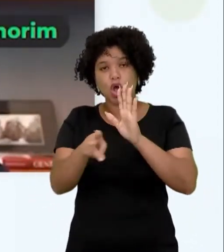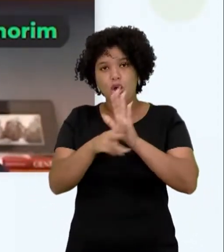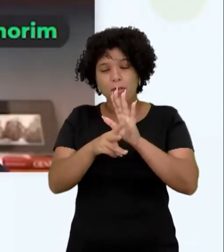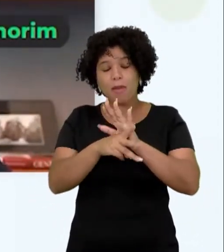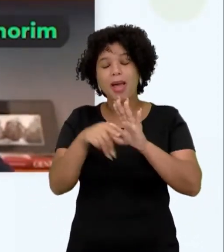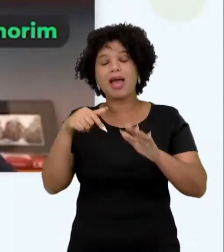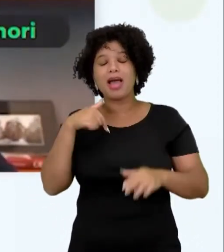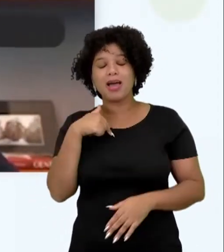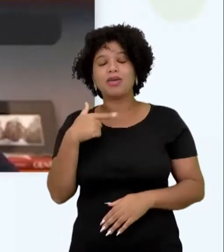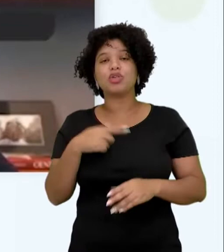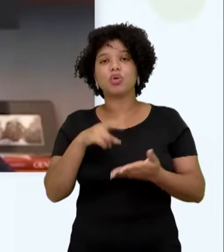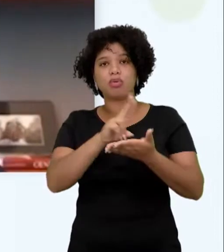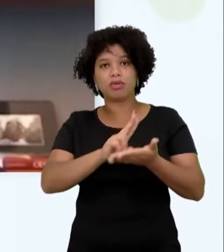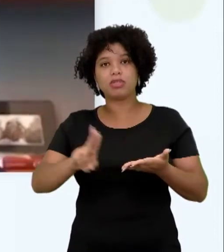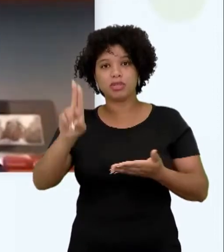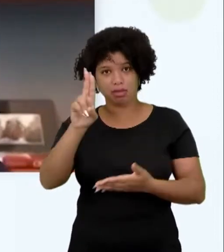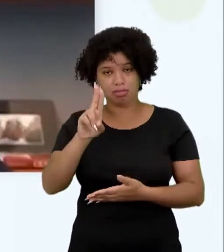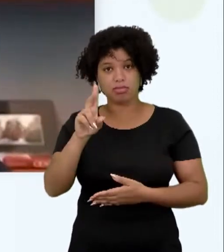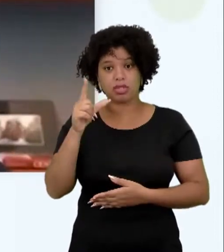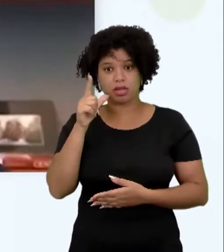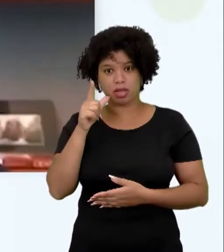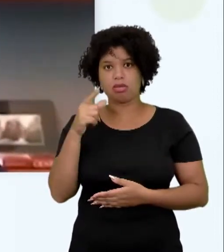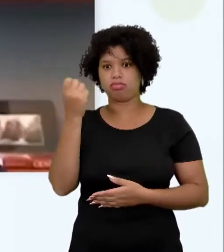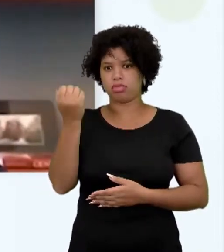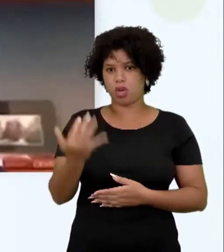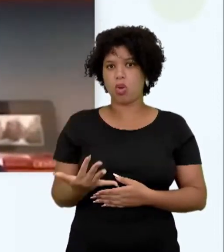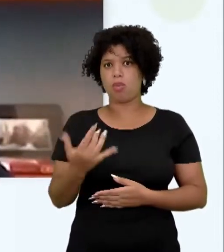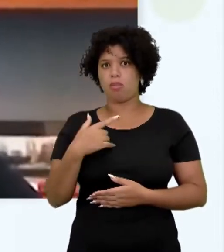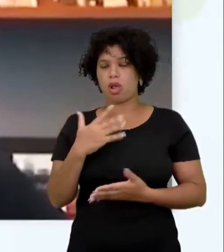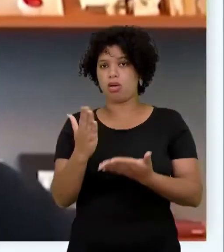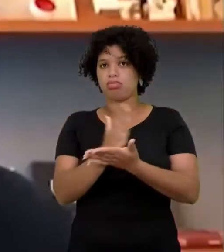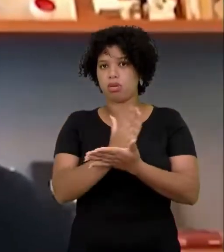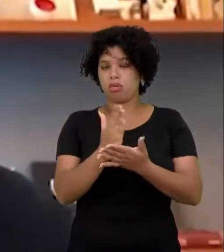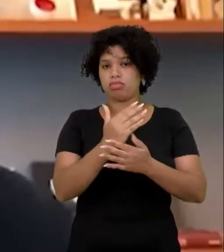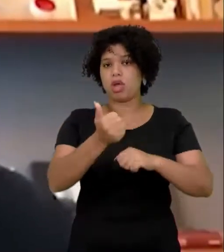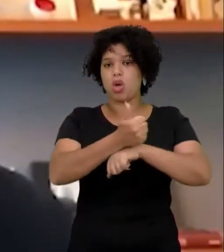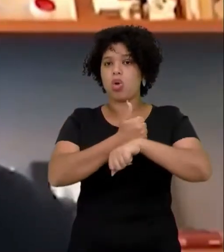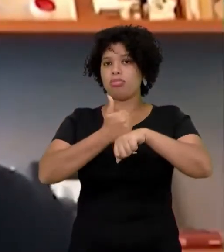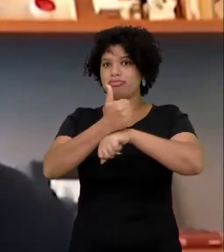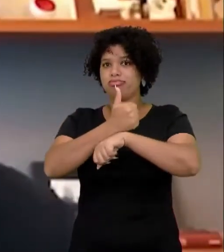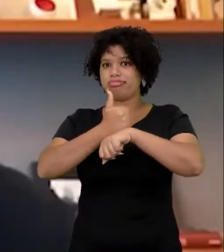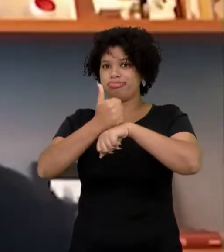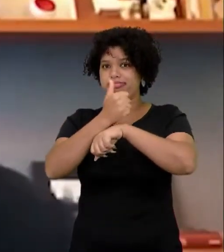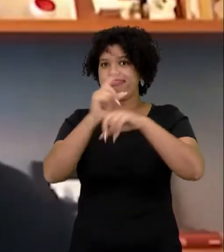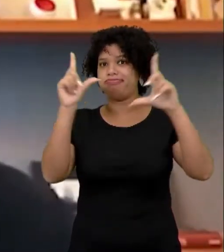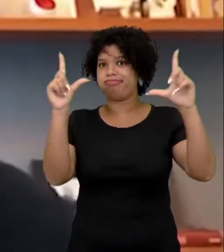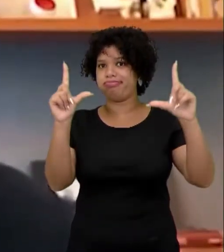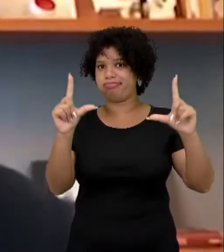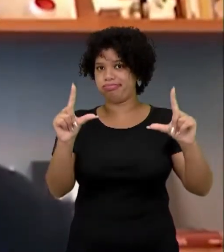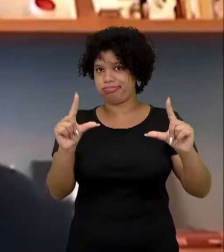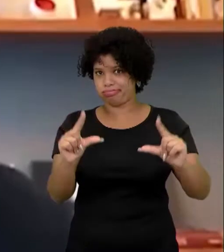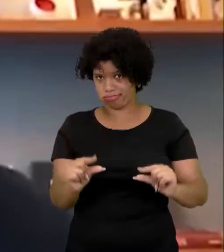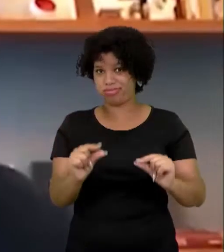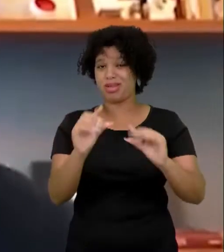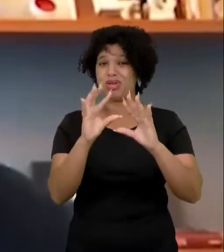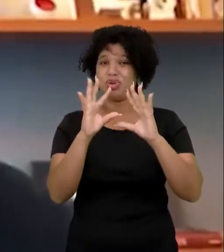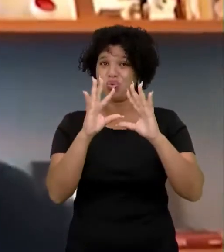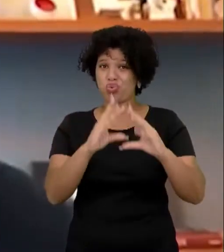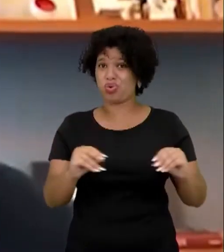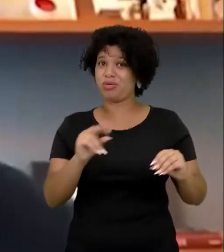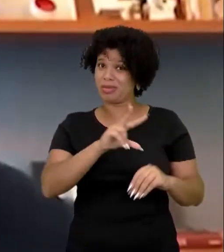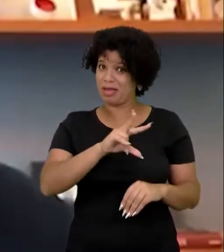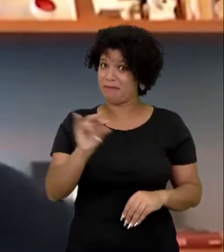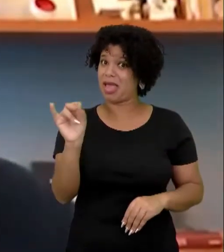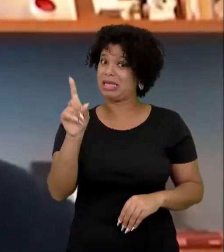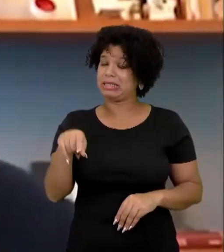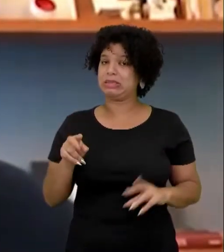no ano passado, no final do ano passado. Segundo ele, algumas profissões têm uma tendência quase total, uma probabilidade gigante